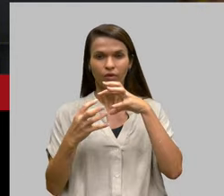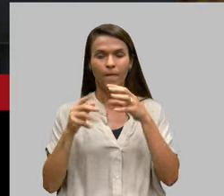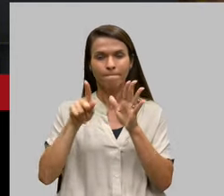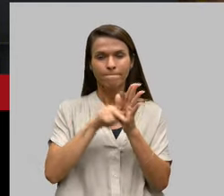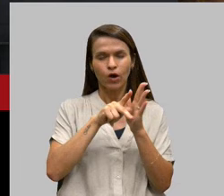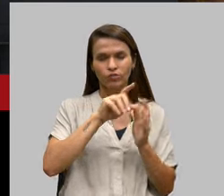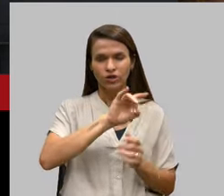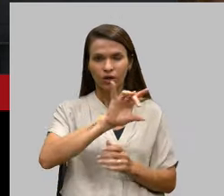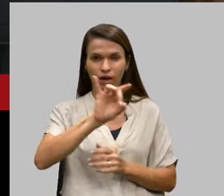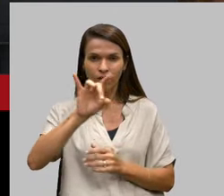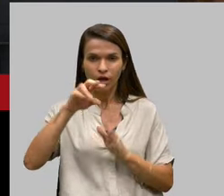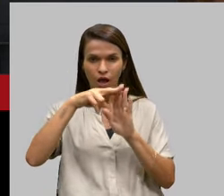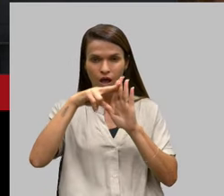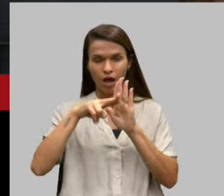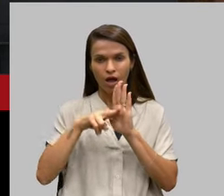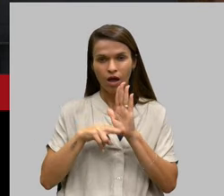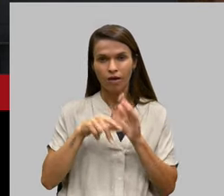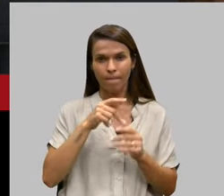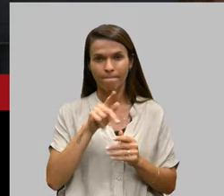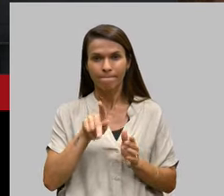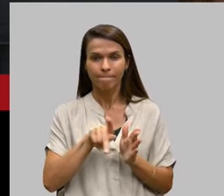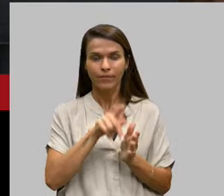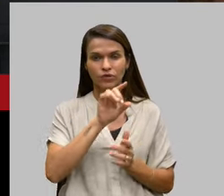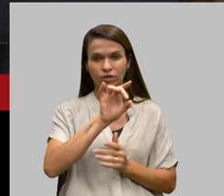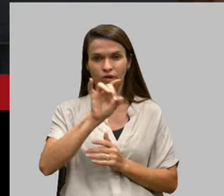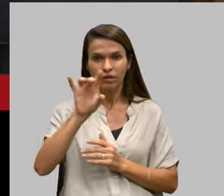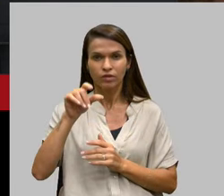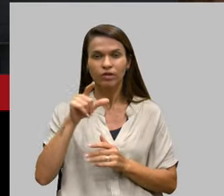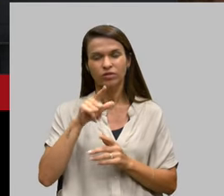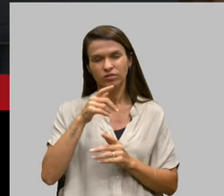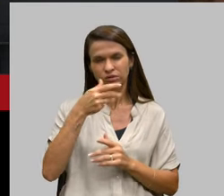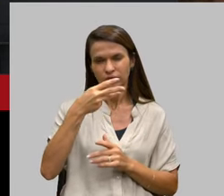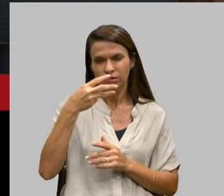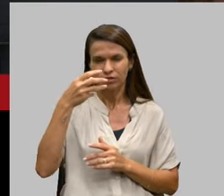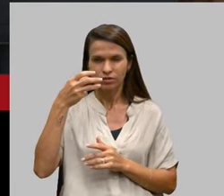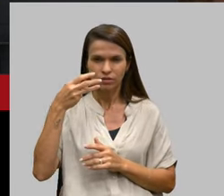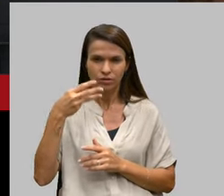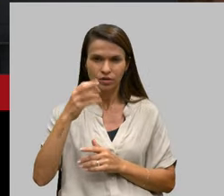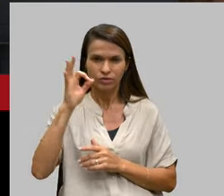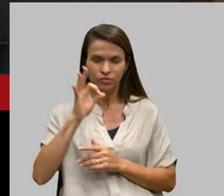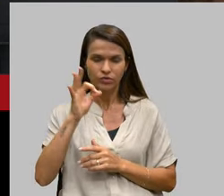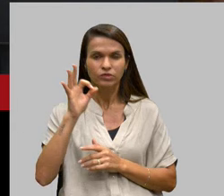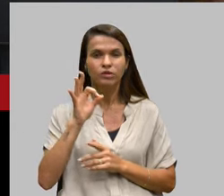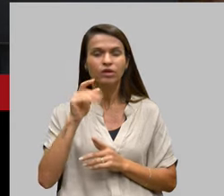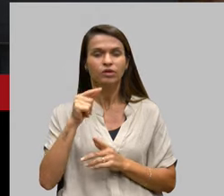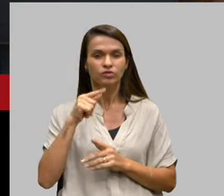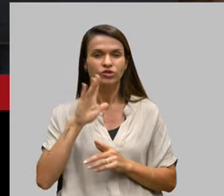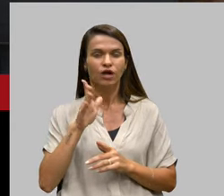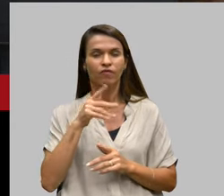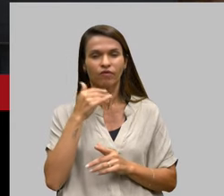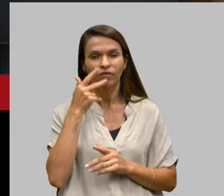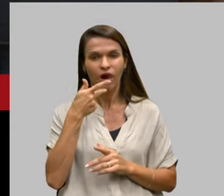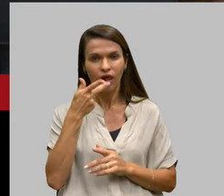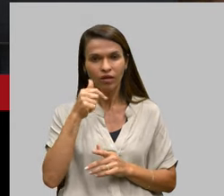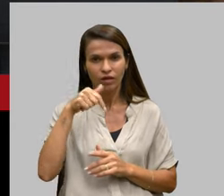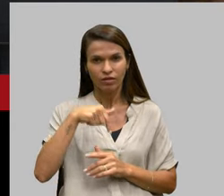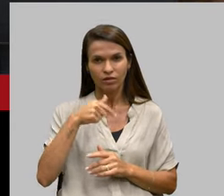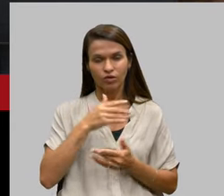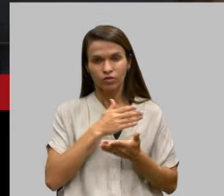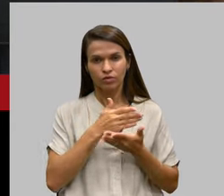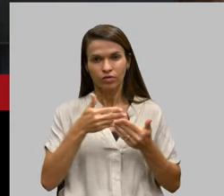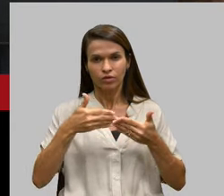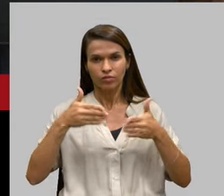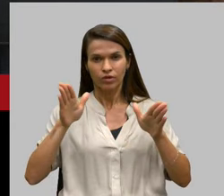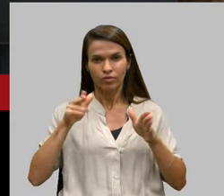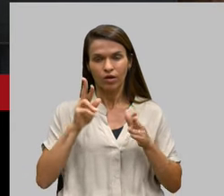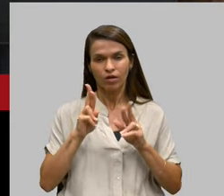regras próprias nós temos esse esse índice aqui 33% essa porcentagem por exemplo já foi citado aqui no início da abertura pelo